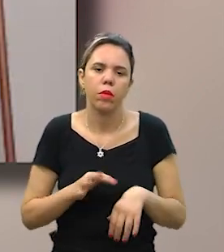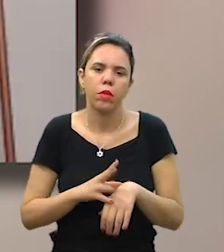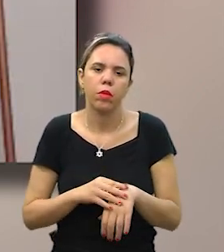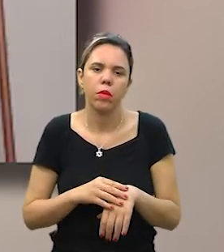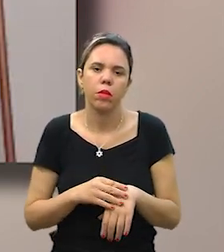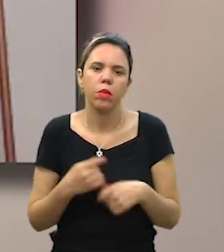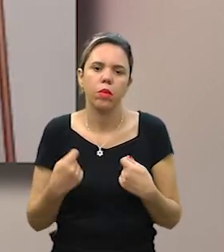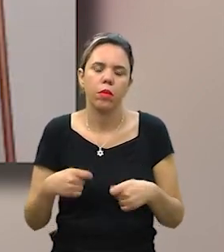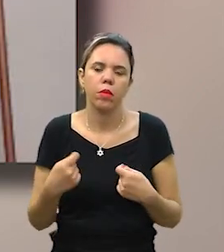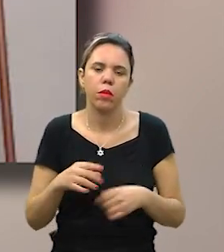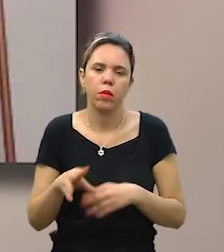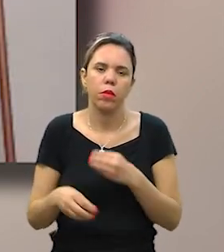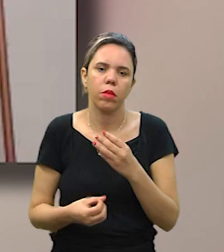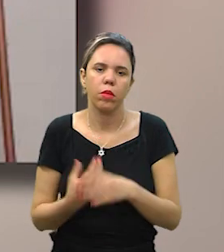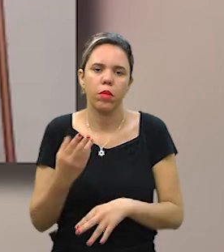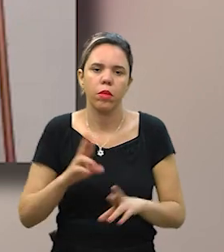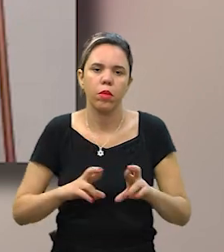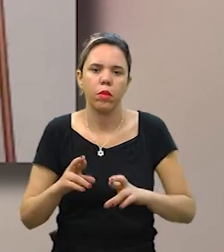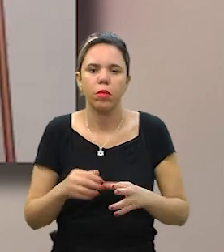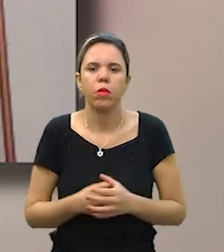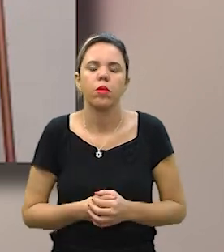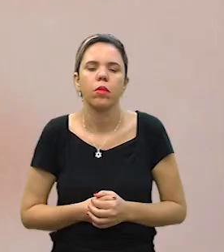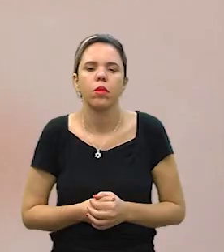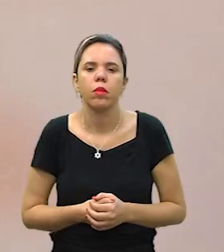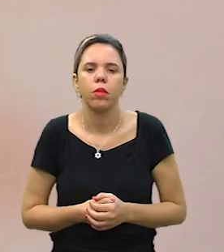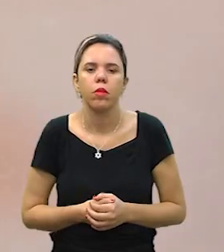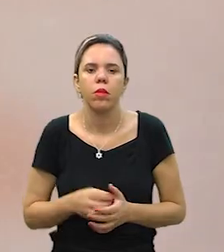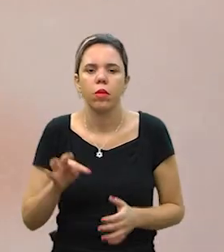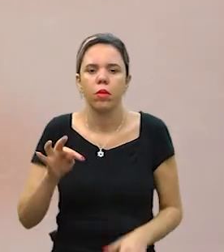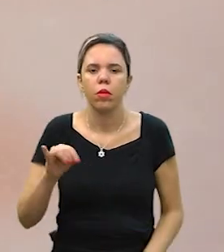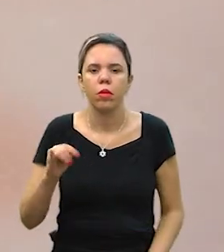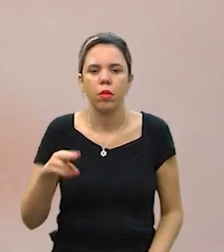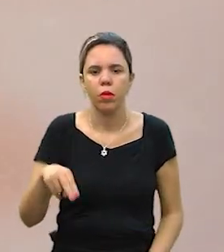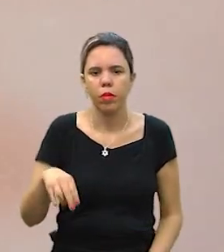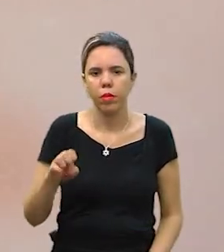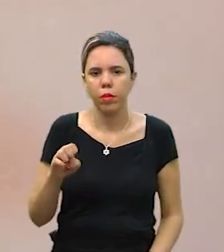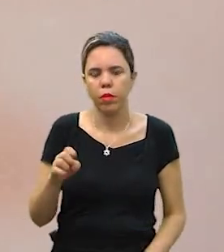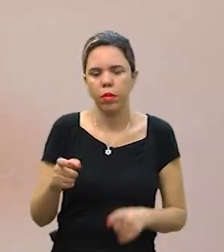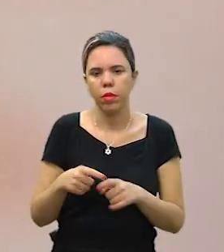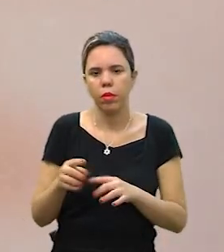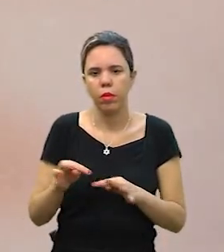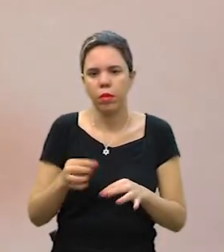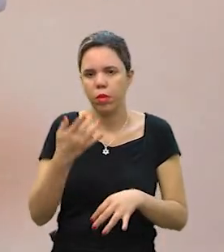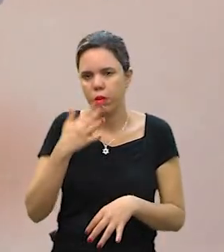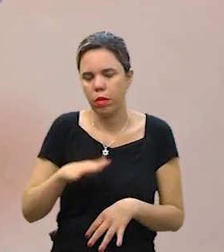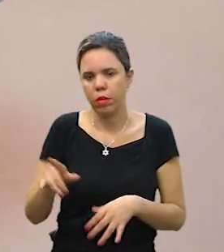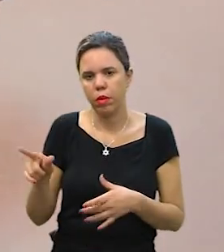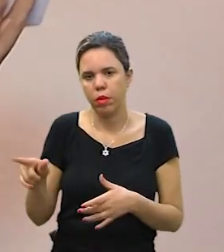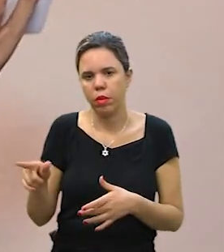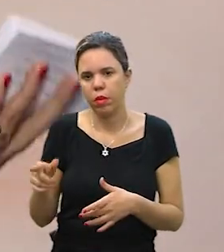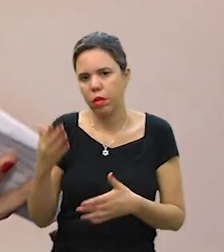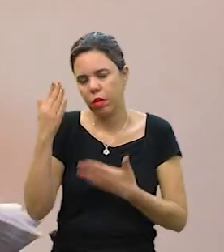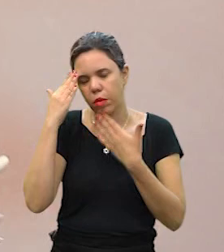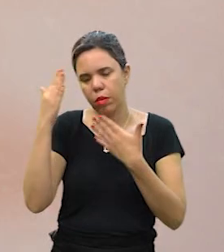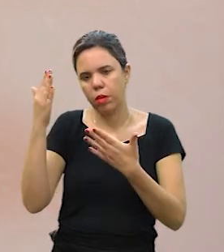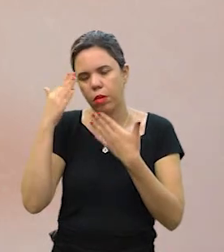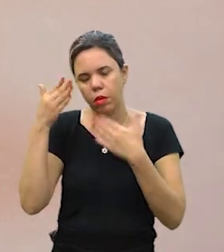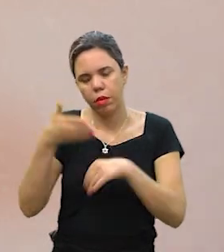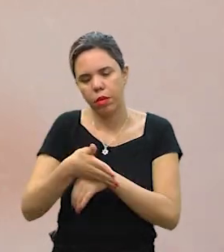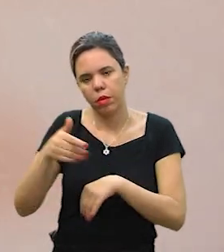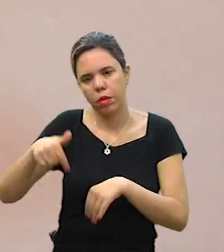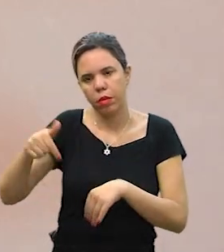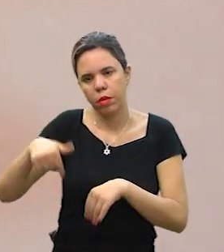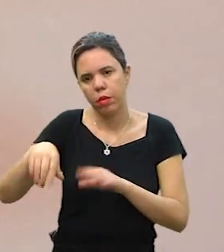uma doença a qual eu preciso complementar no diagnóstico. Ticiane Melo Moreira, ela é pediatra. Ticiane, muito obrigada